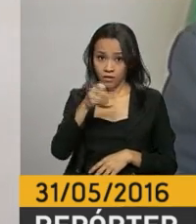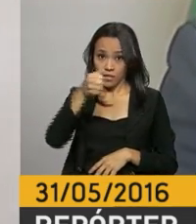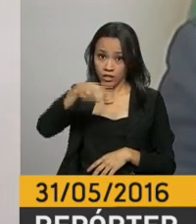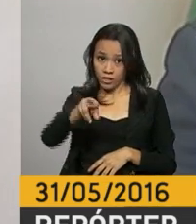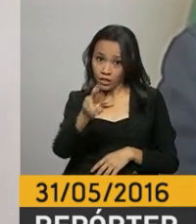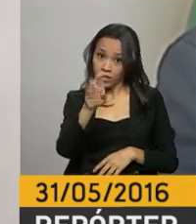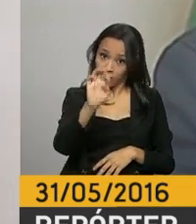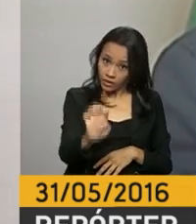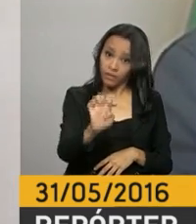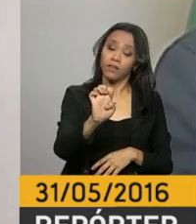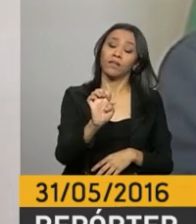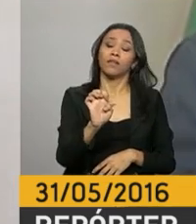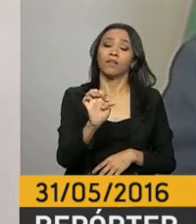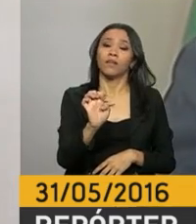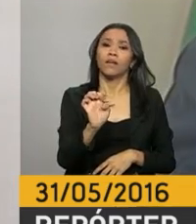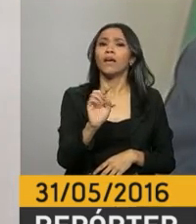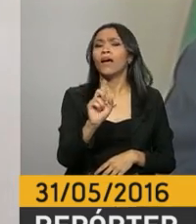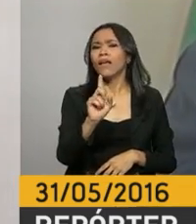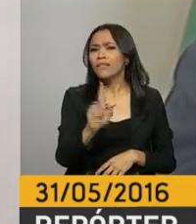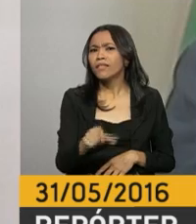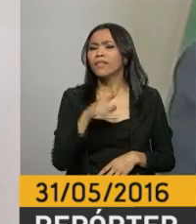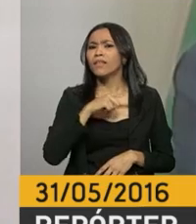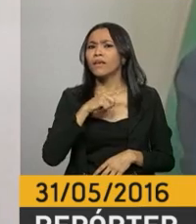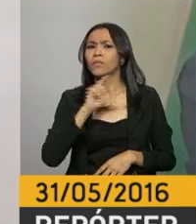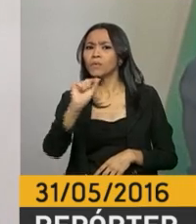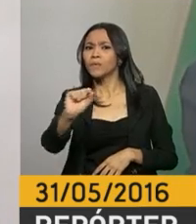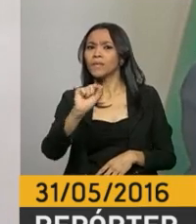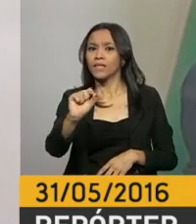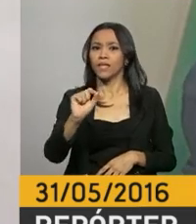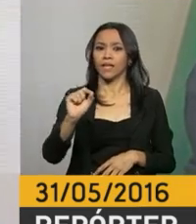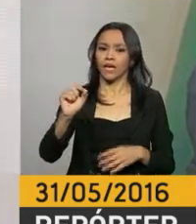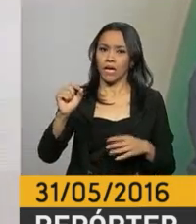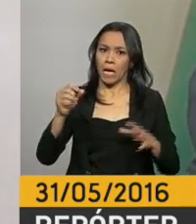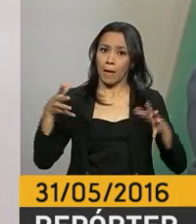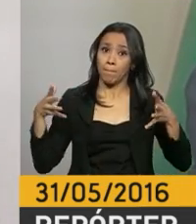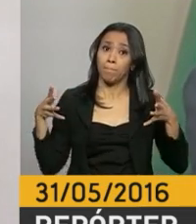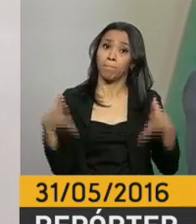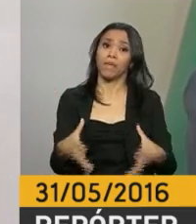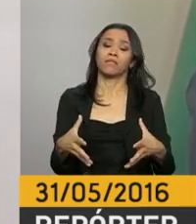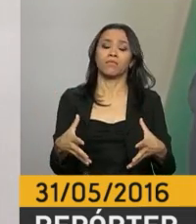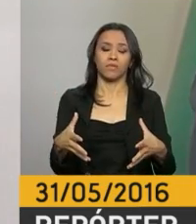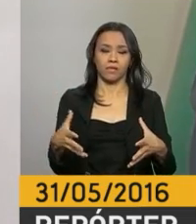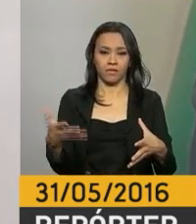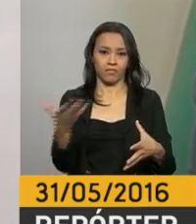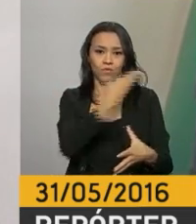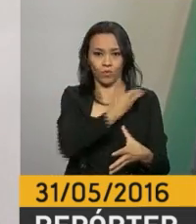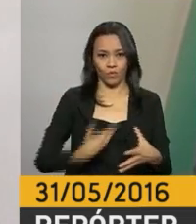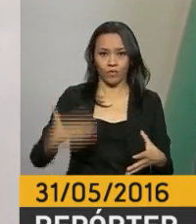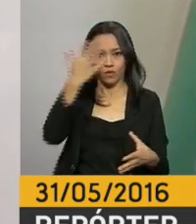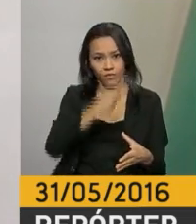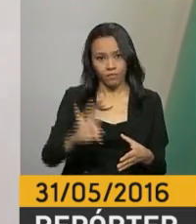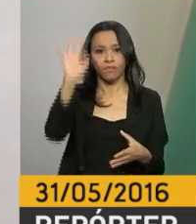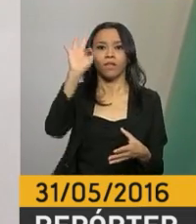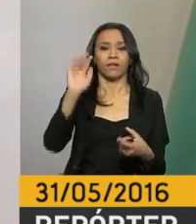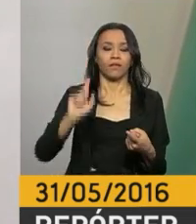uma presença, digamos assim, mais significativa da União Federal, juntamente